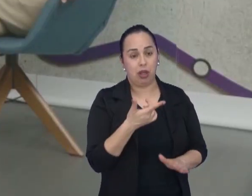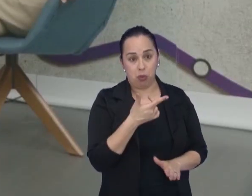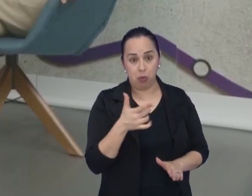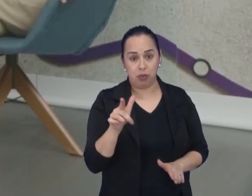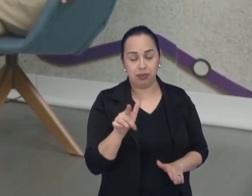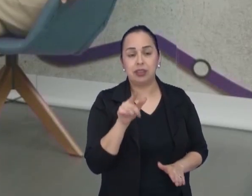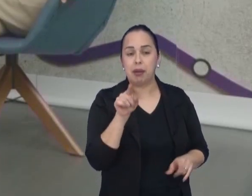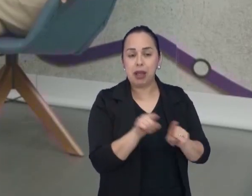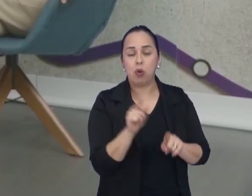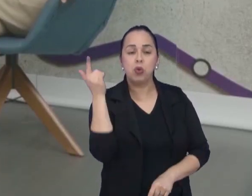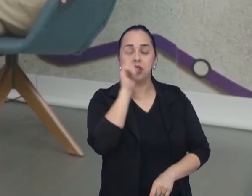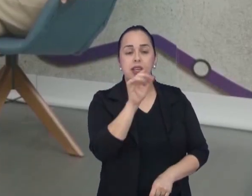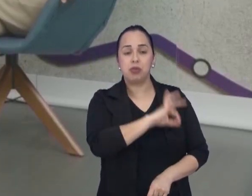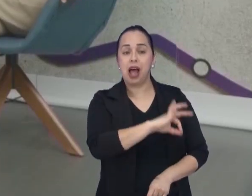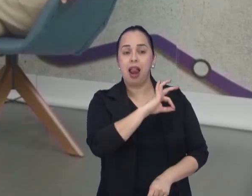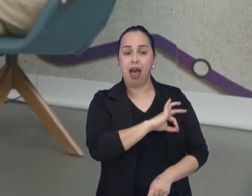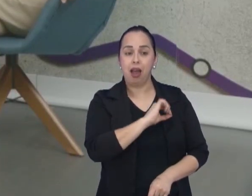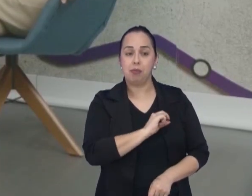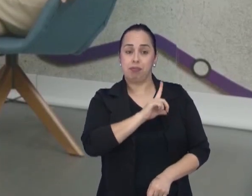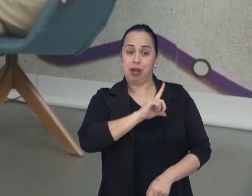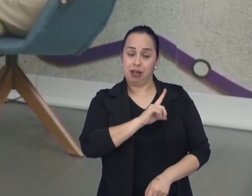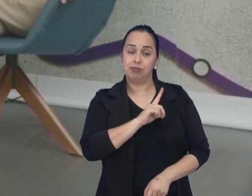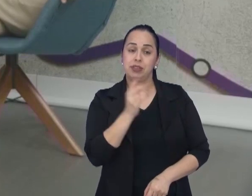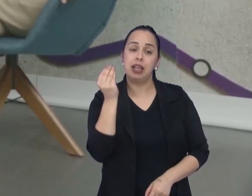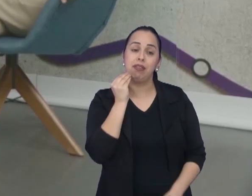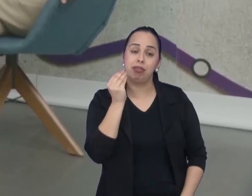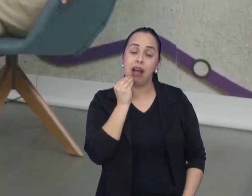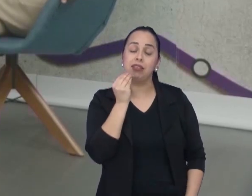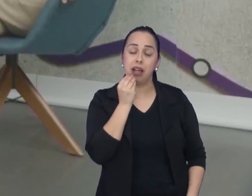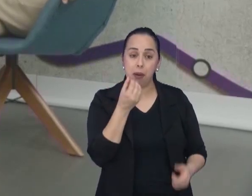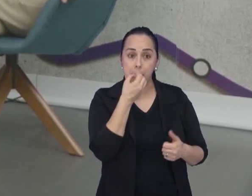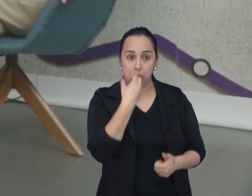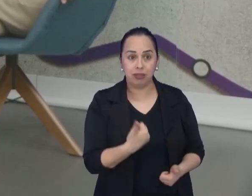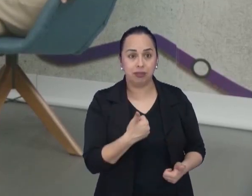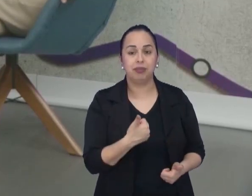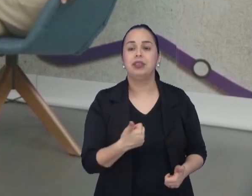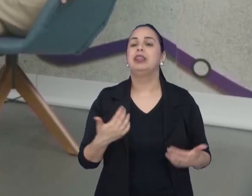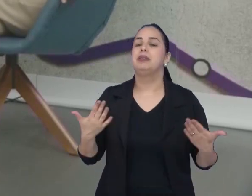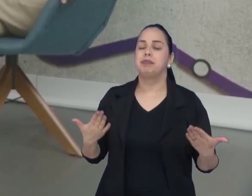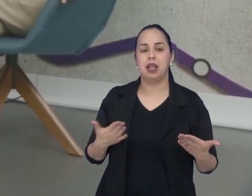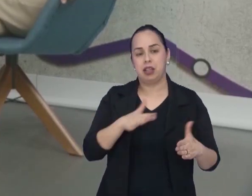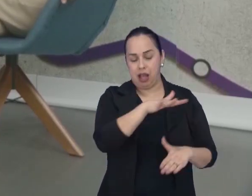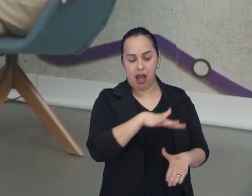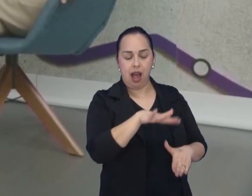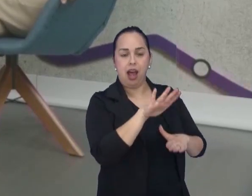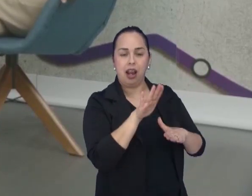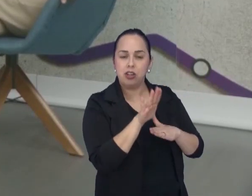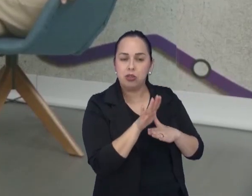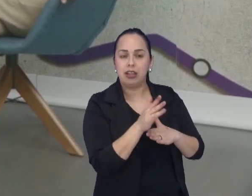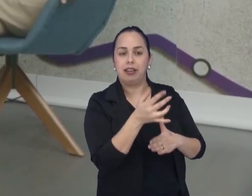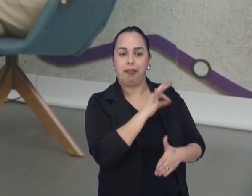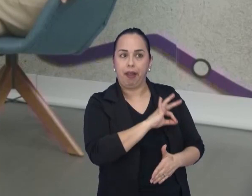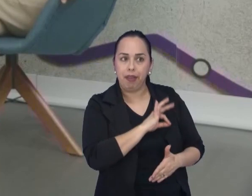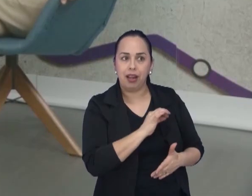é a renda extra, né? Para quem está procurando aí, é uma baita oportunidade, né? Nesse setor. Não só alimentício, mas de doces